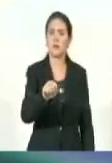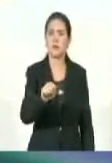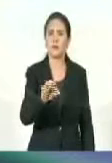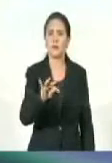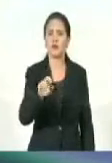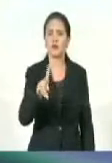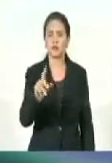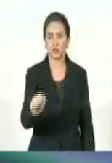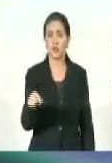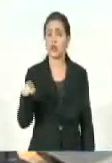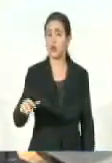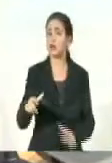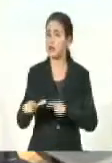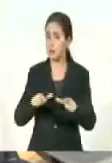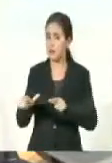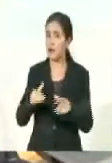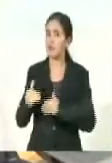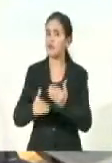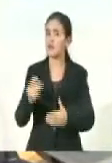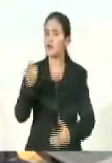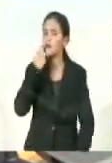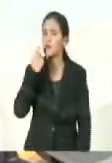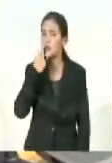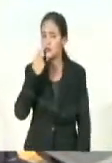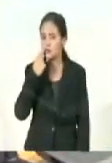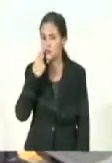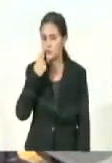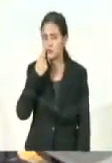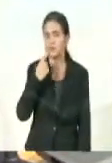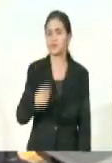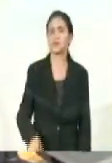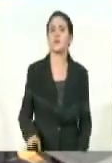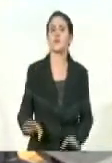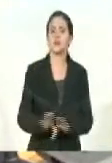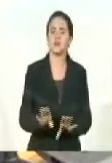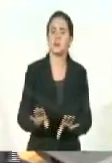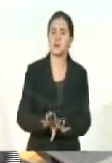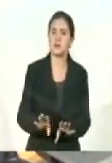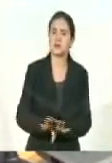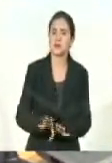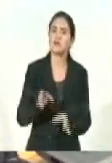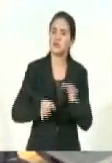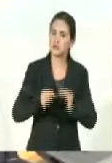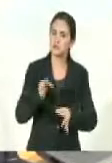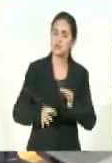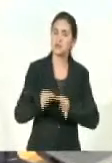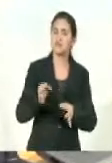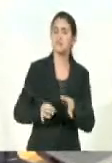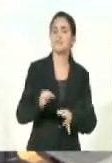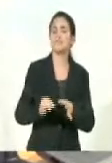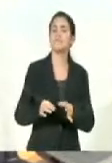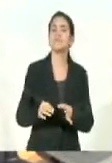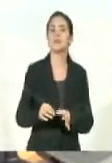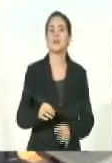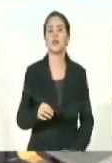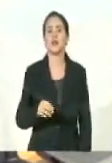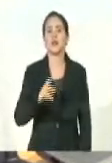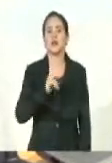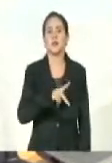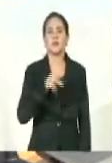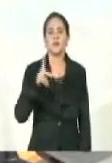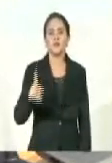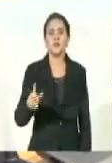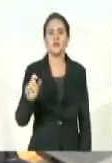da produção e da piscicultura. E fazer também um dever de justiça, uma referência ao professor e